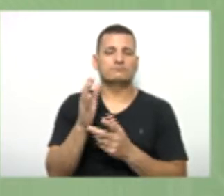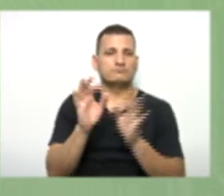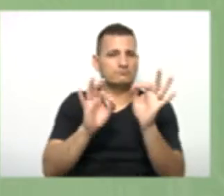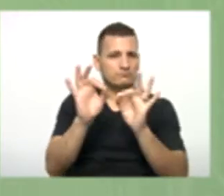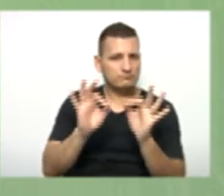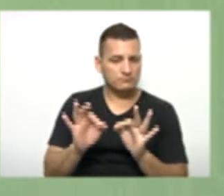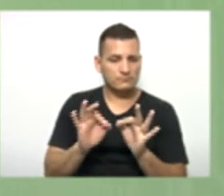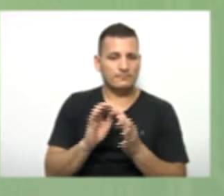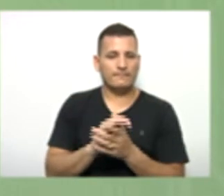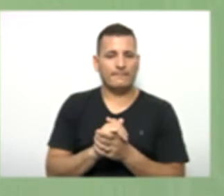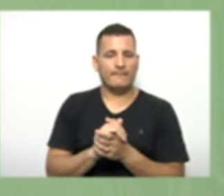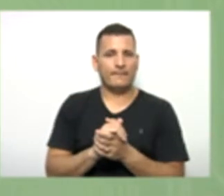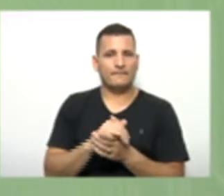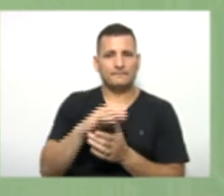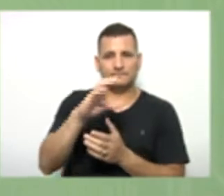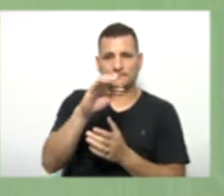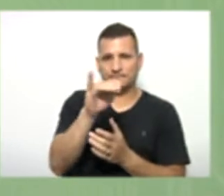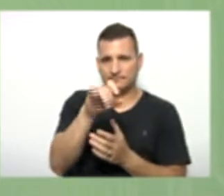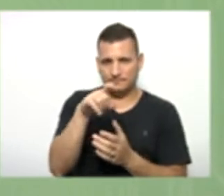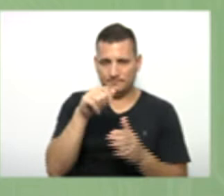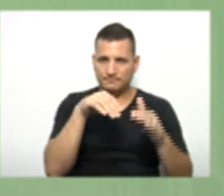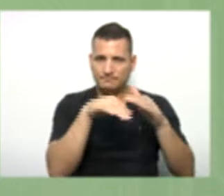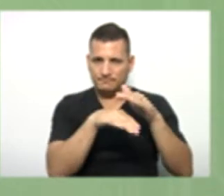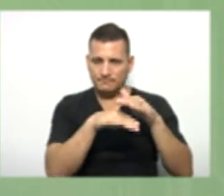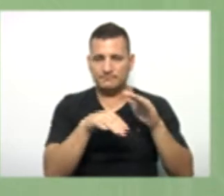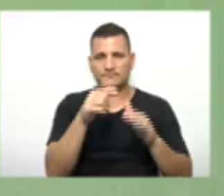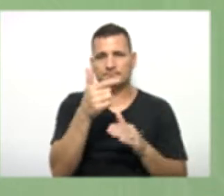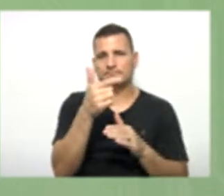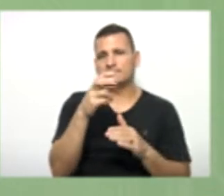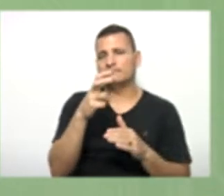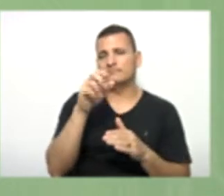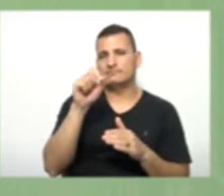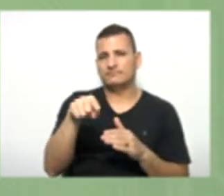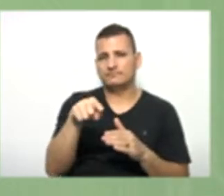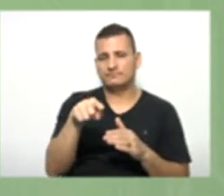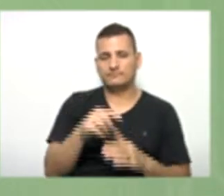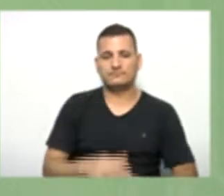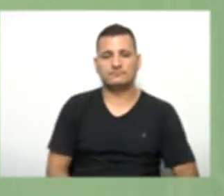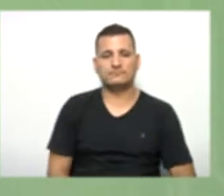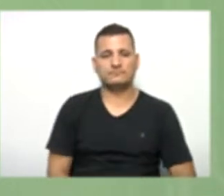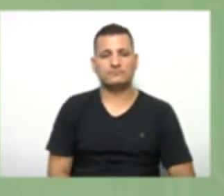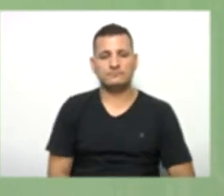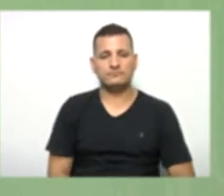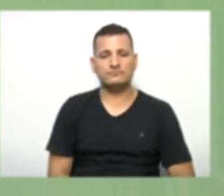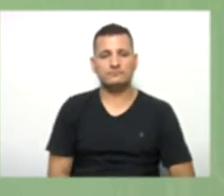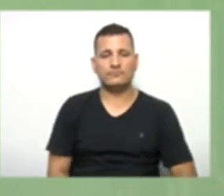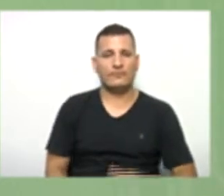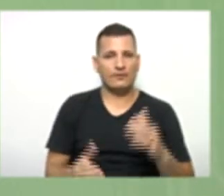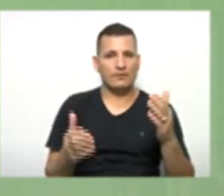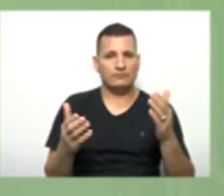saldo da conta caixa é 25.000. Agora,